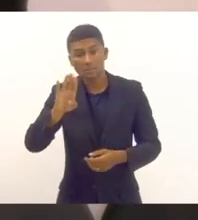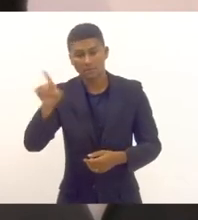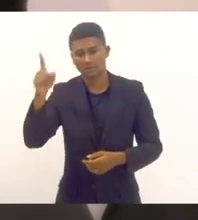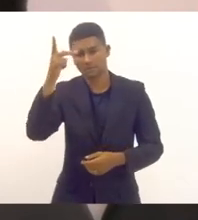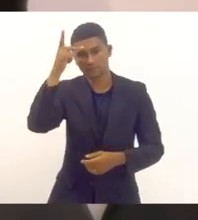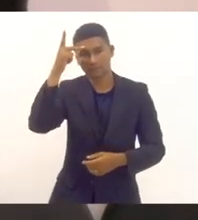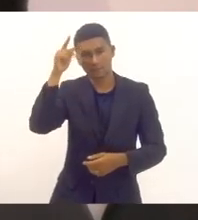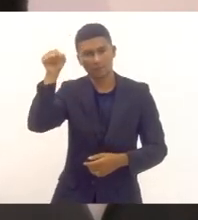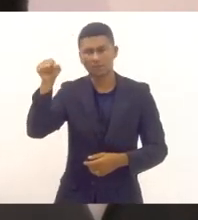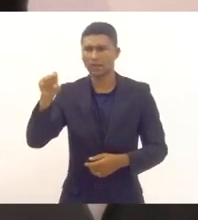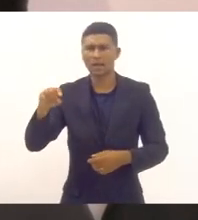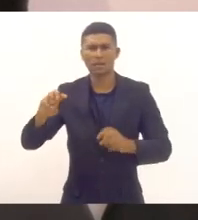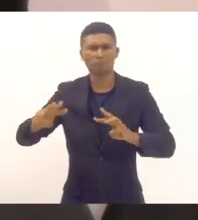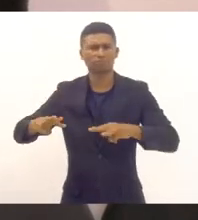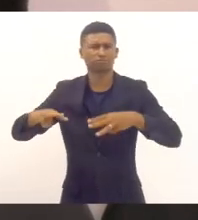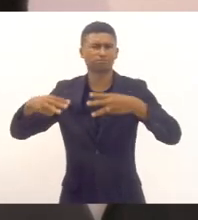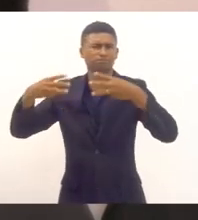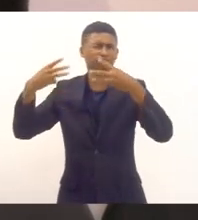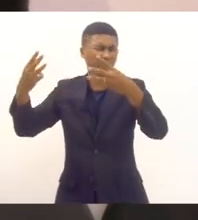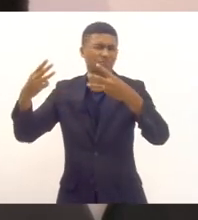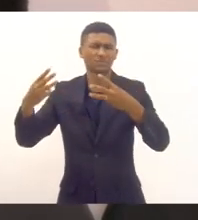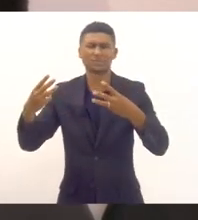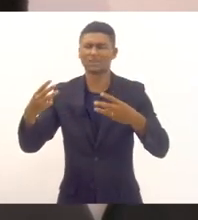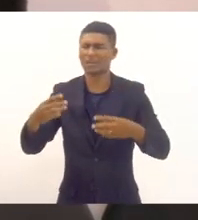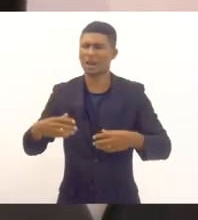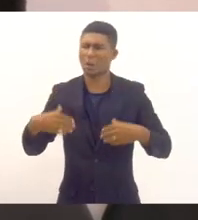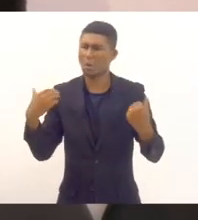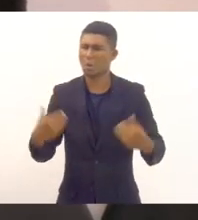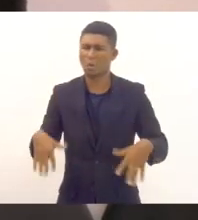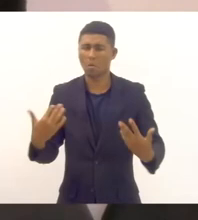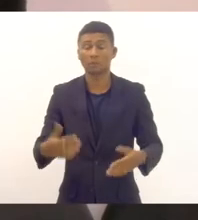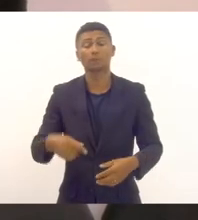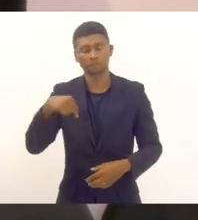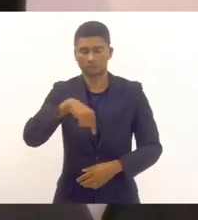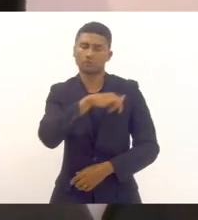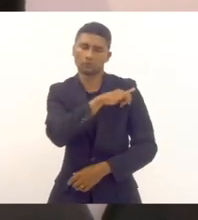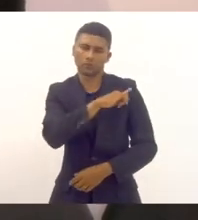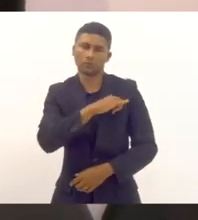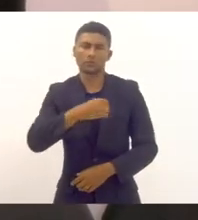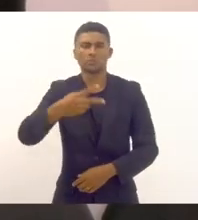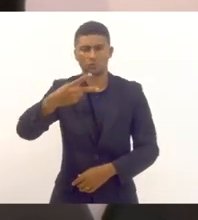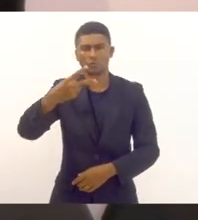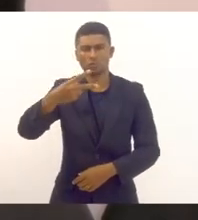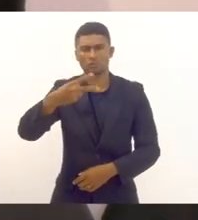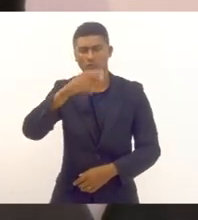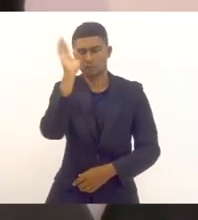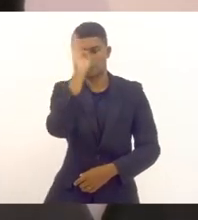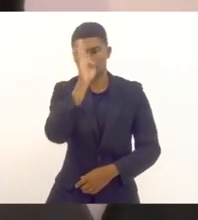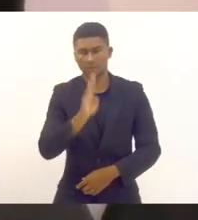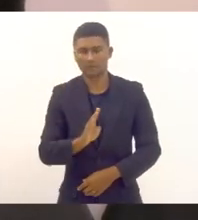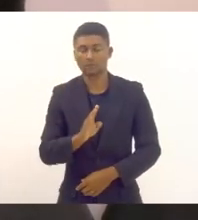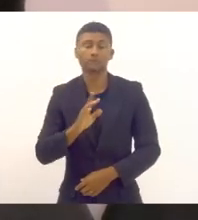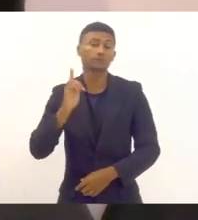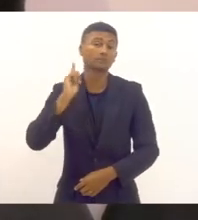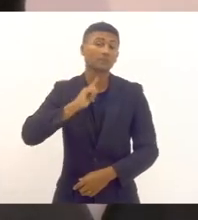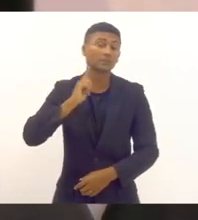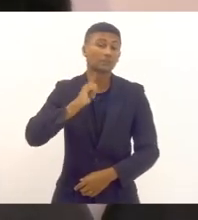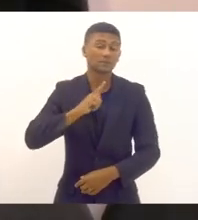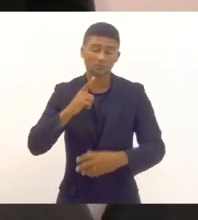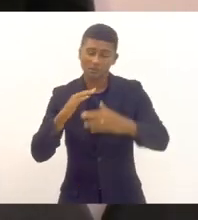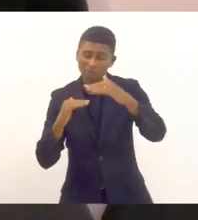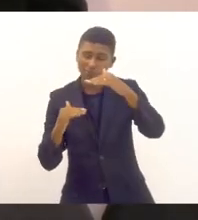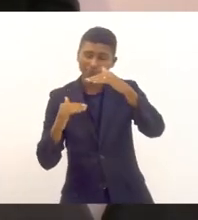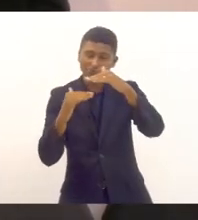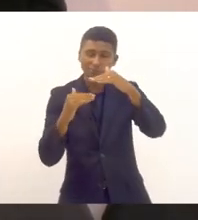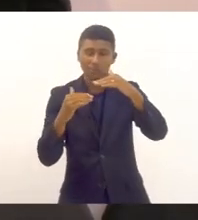Paulo, 3 vezes maior do que Rio de Janeiro. O Rio de Janeiro ainda é o segundo maior PIB do Brasil. Minas está aí colado no calcanhar,